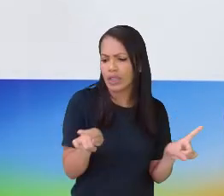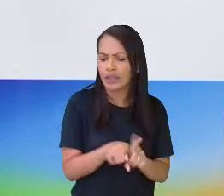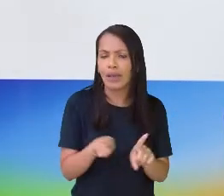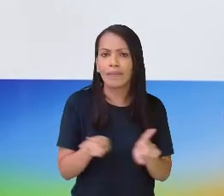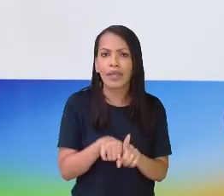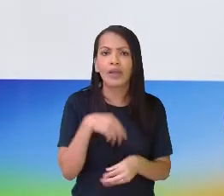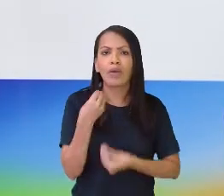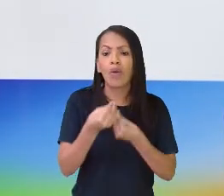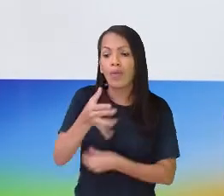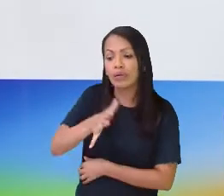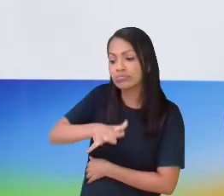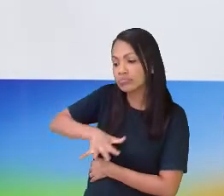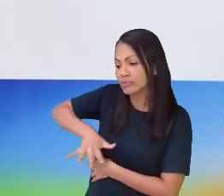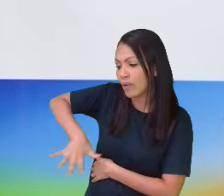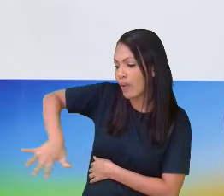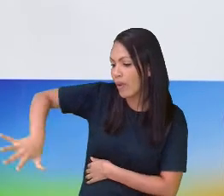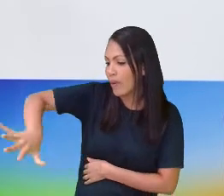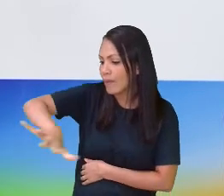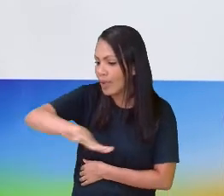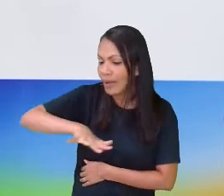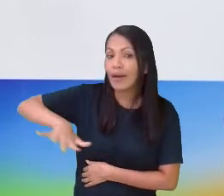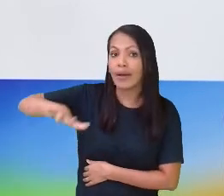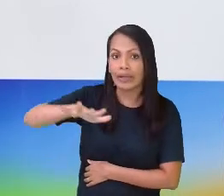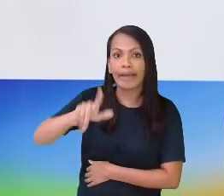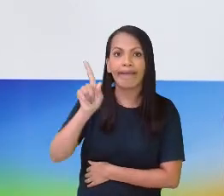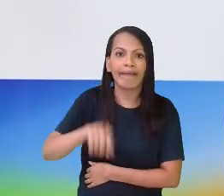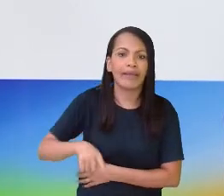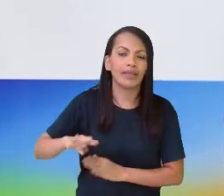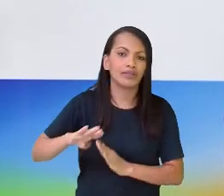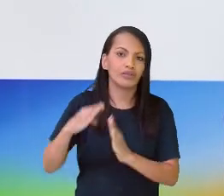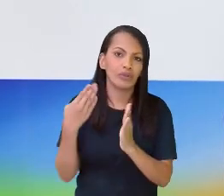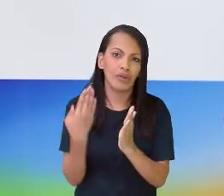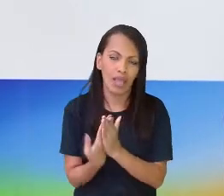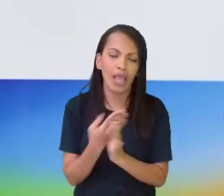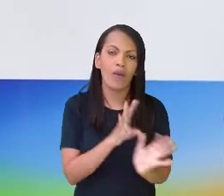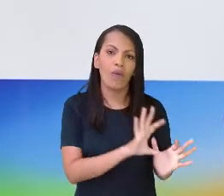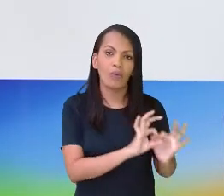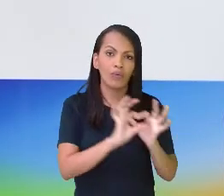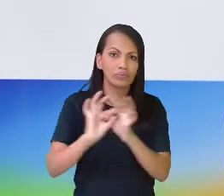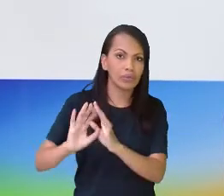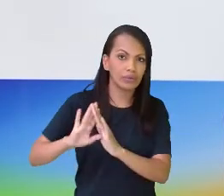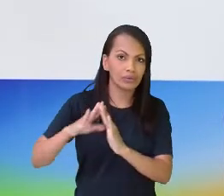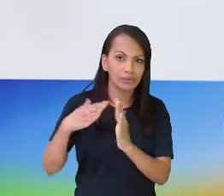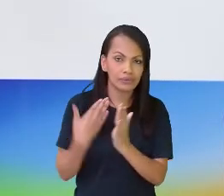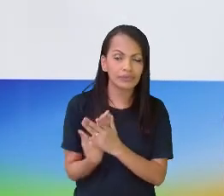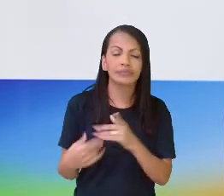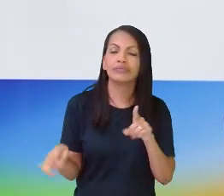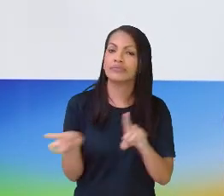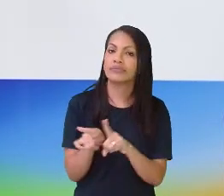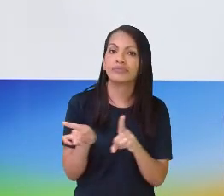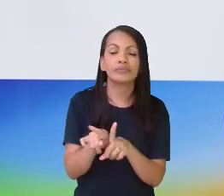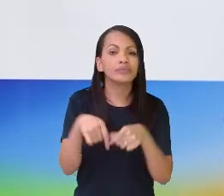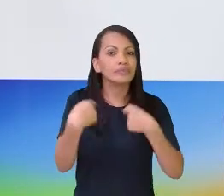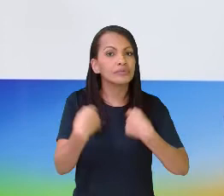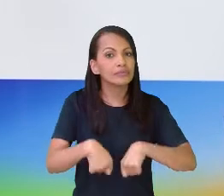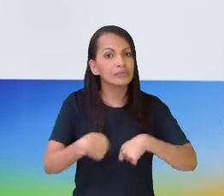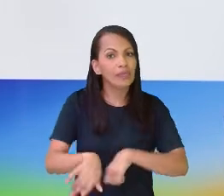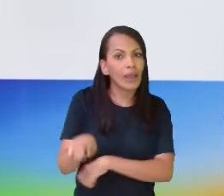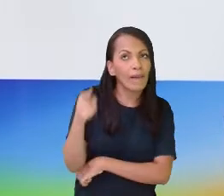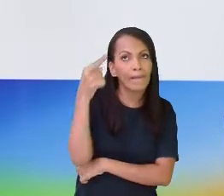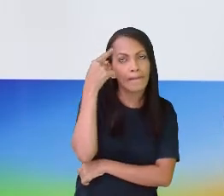no ambiente propiciador de aprendizagem, que é a escola, né? Que é o contexto escolar. E a gente precisa pensar